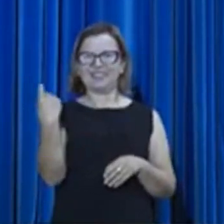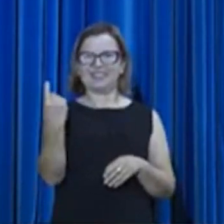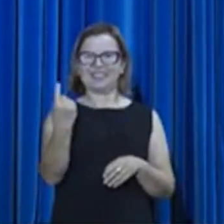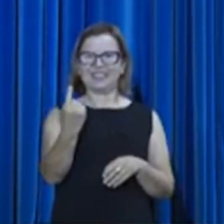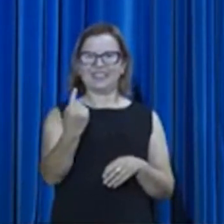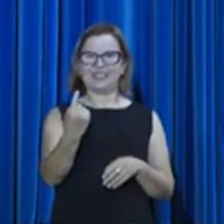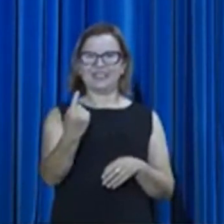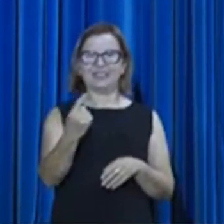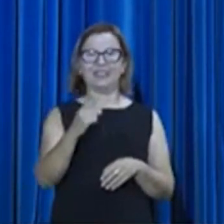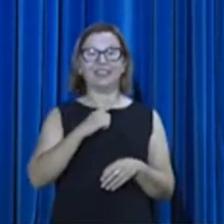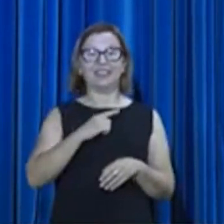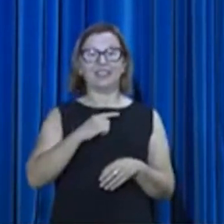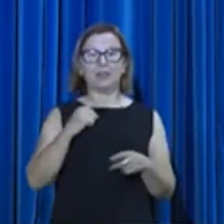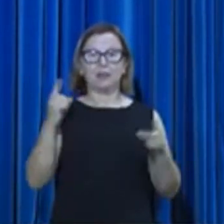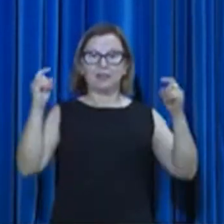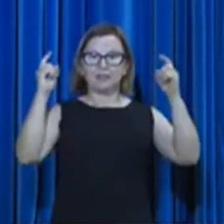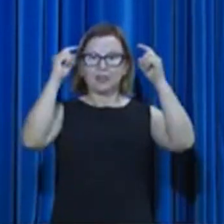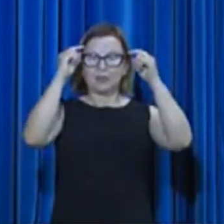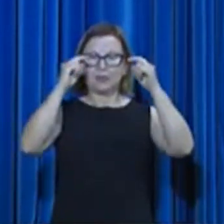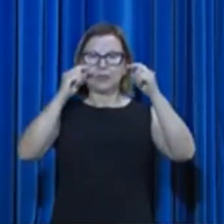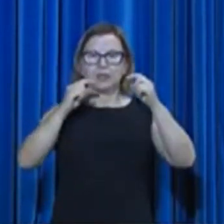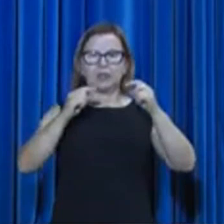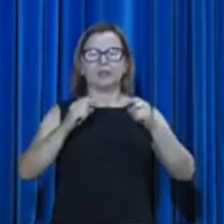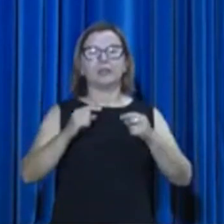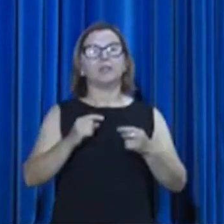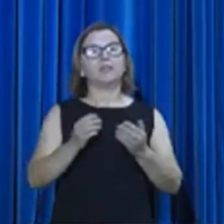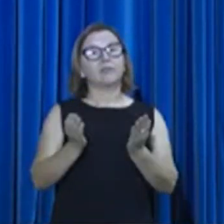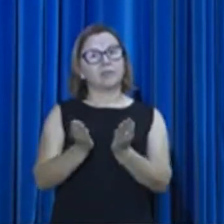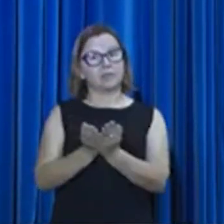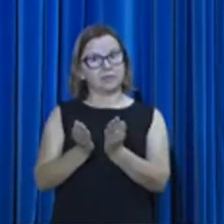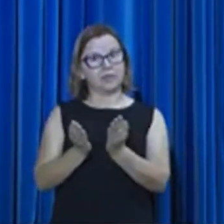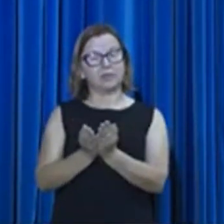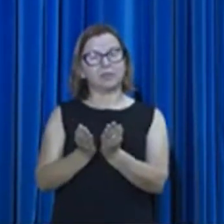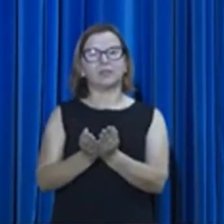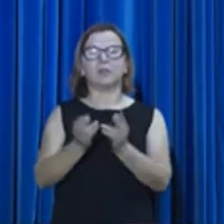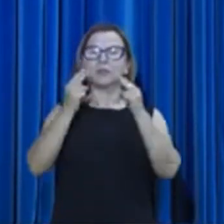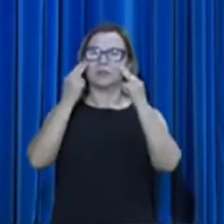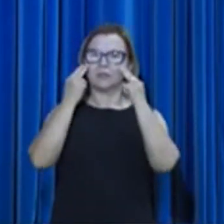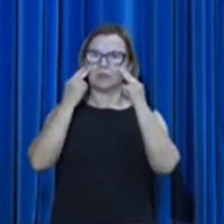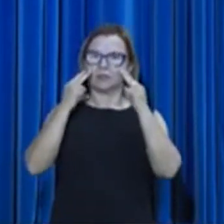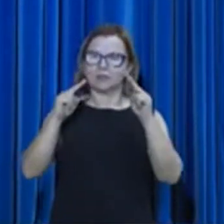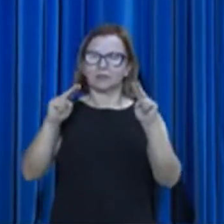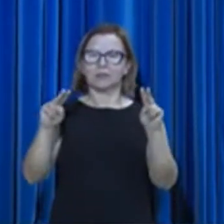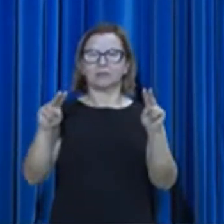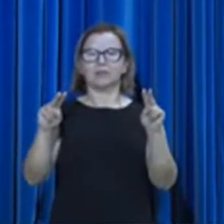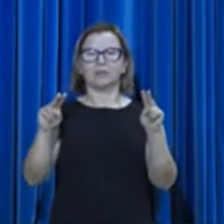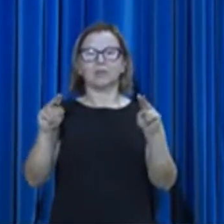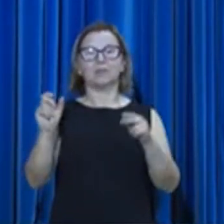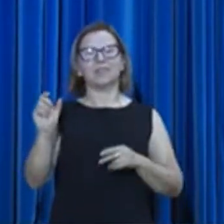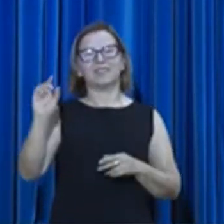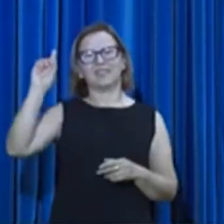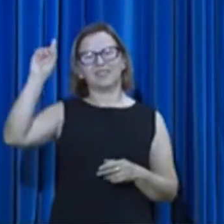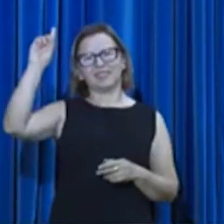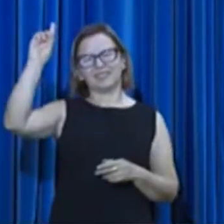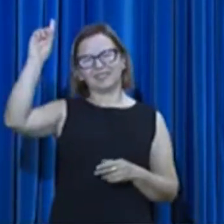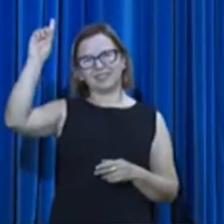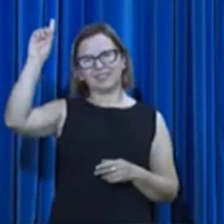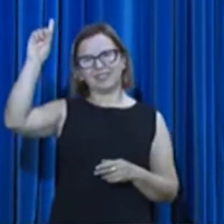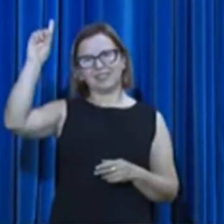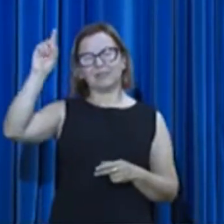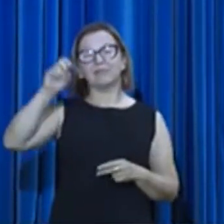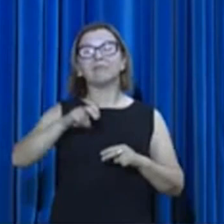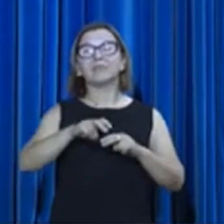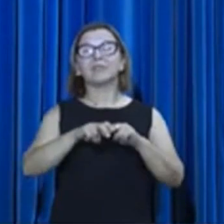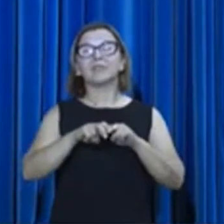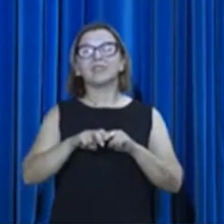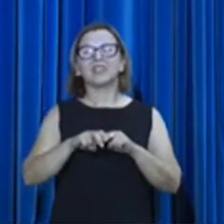vemos a dificuldade de muitos cristãos em testemunhar da palavra de Deus por causa